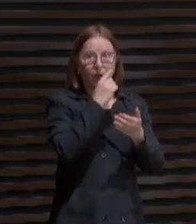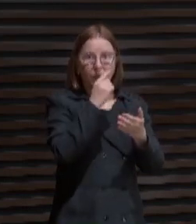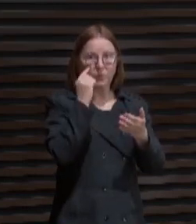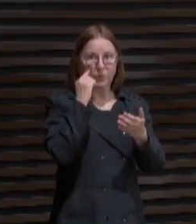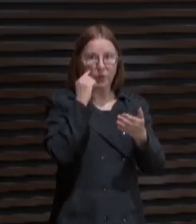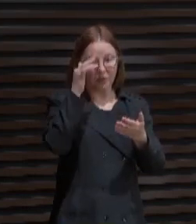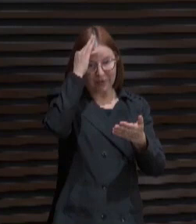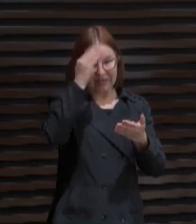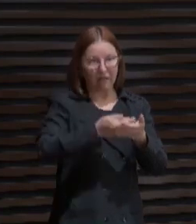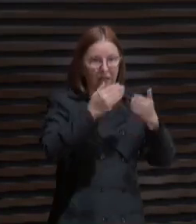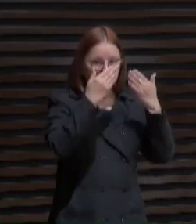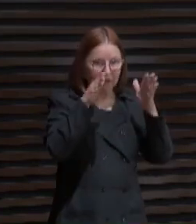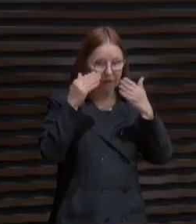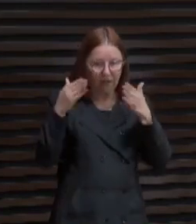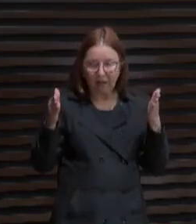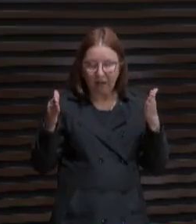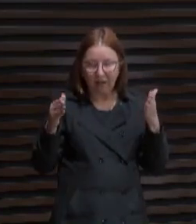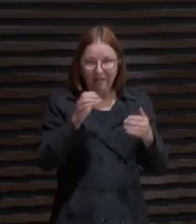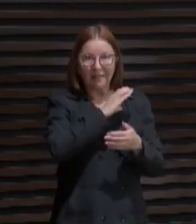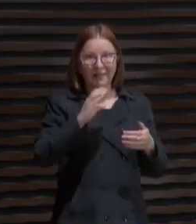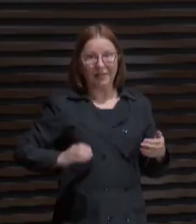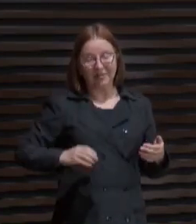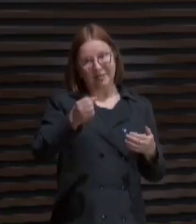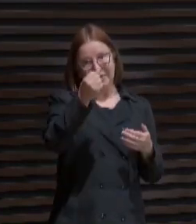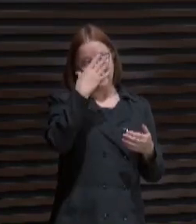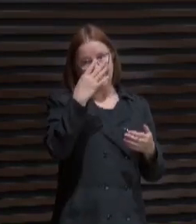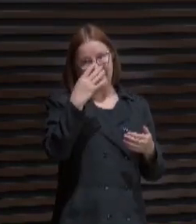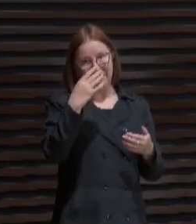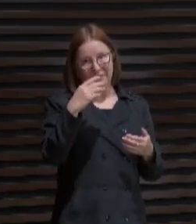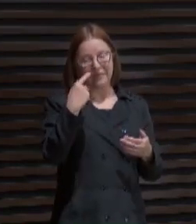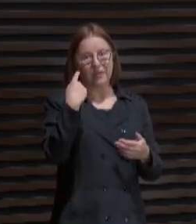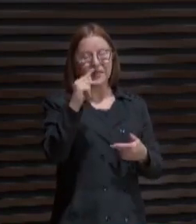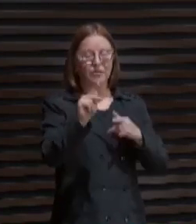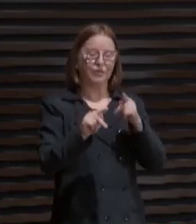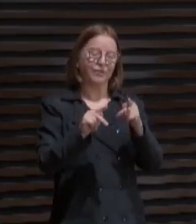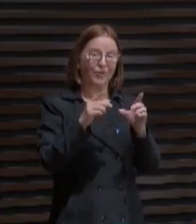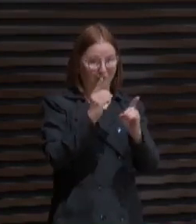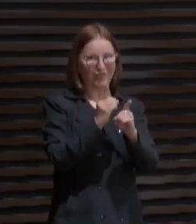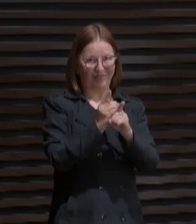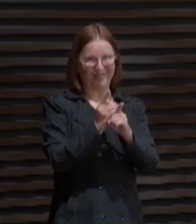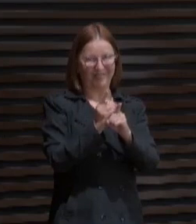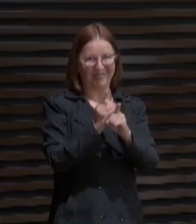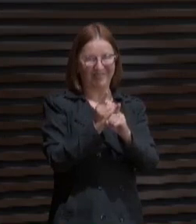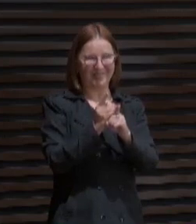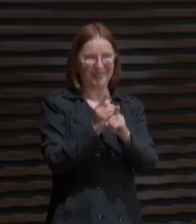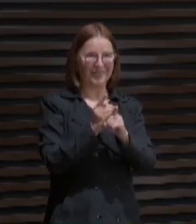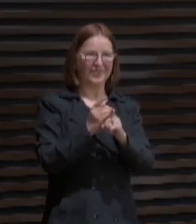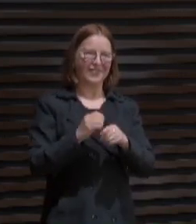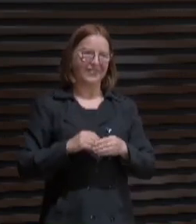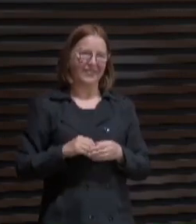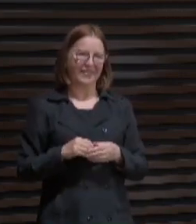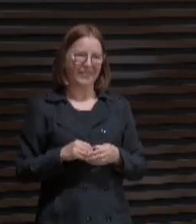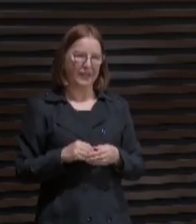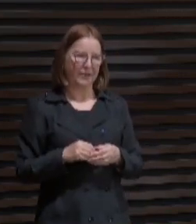fé. Cristo se revela aos seus, àqueles que o Pai lhe